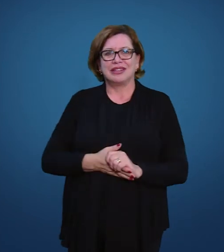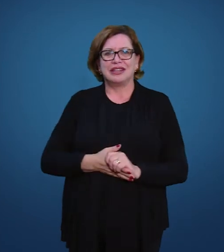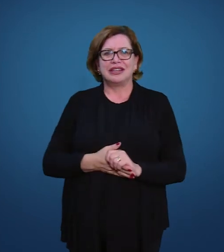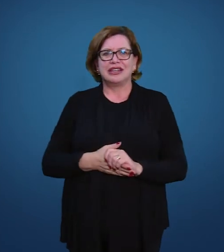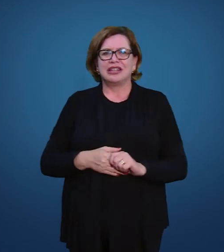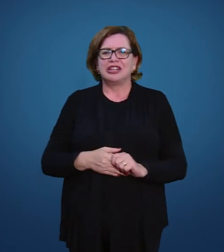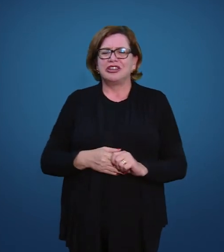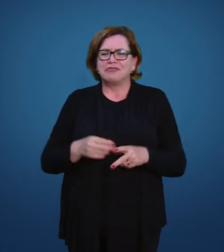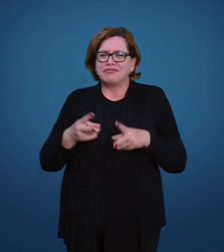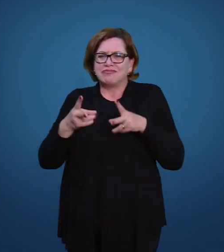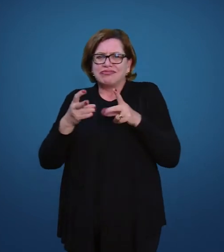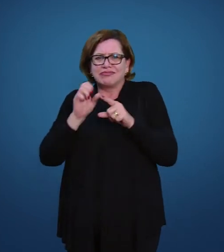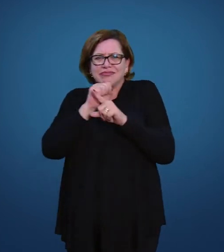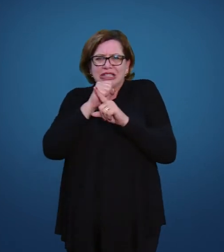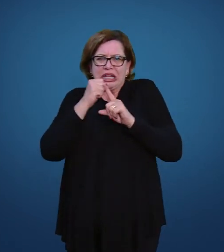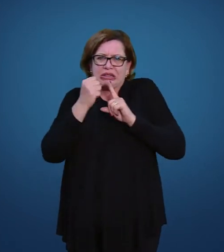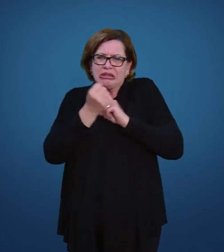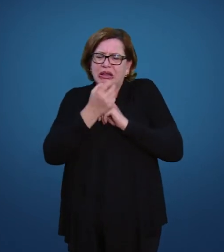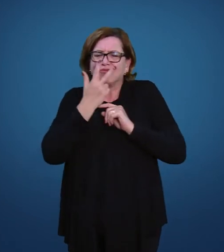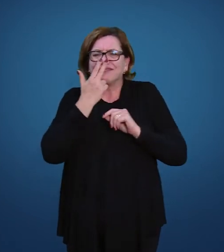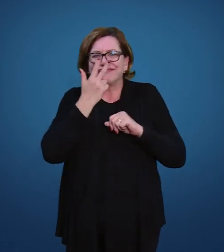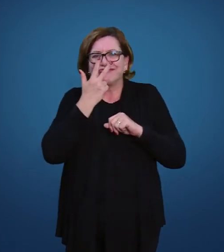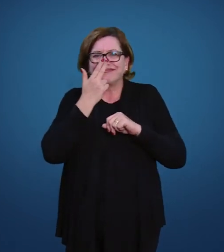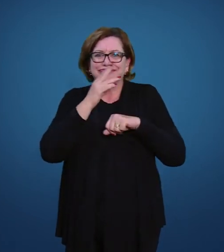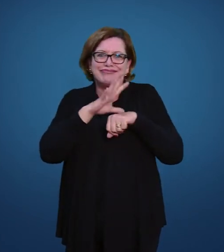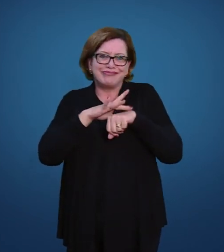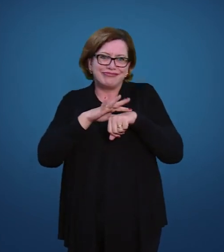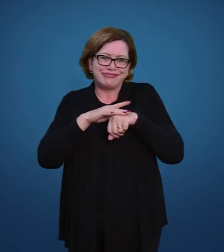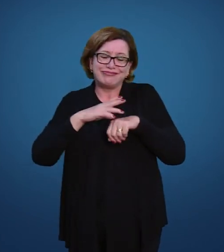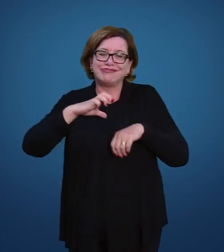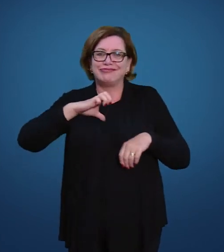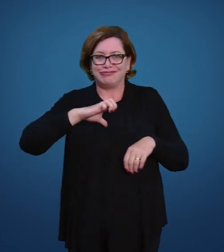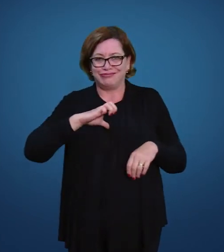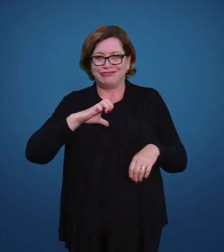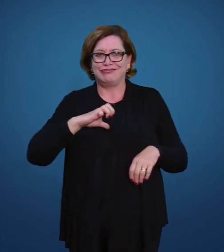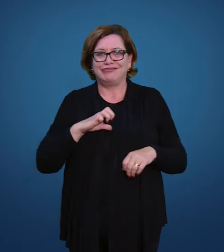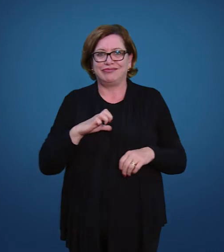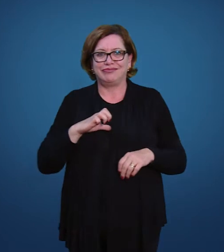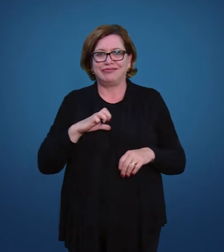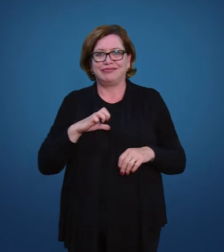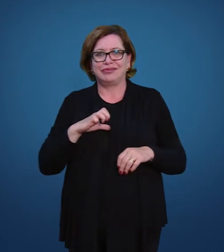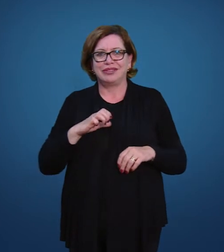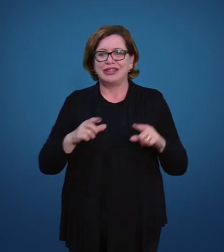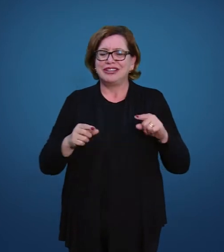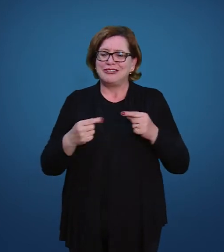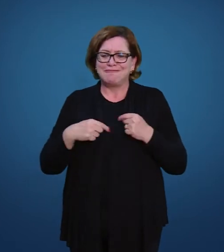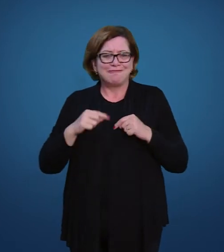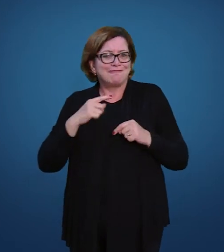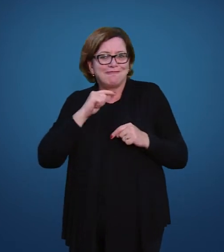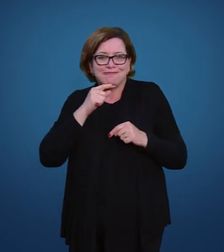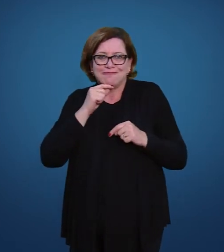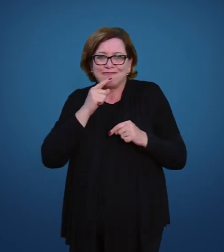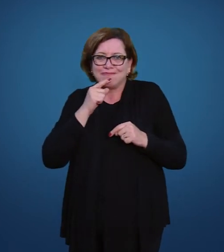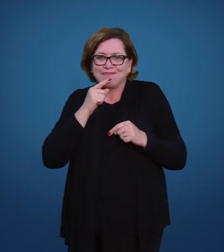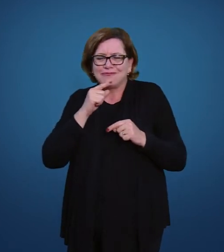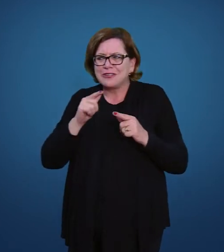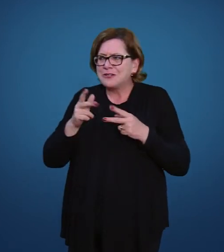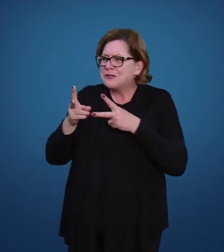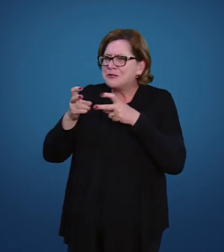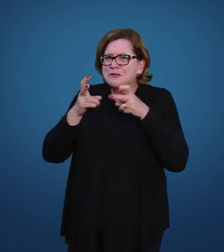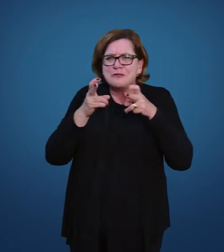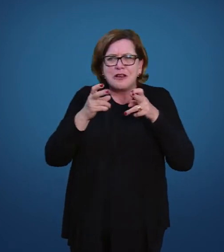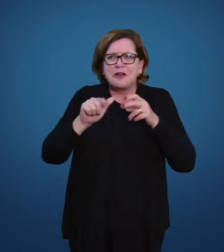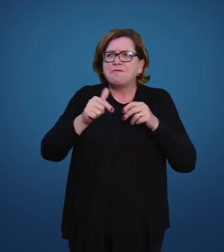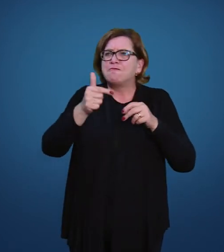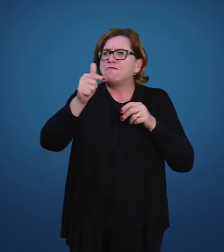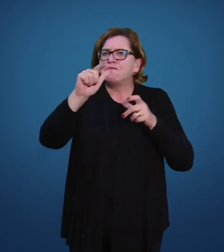extremamente doente no aspecto ético E não vejo outra instituição que